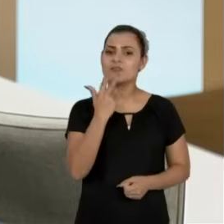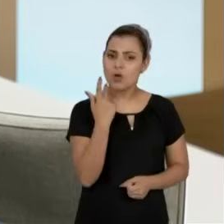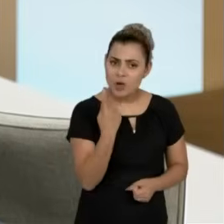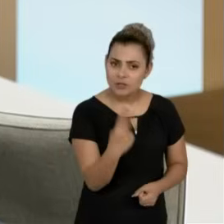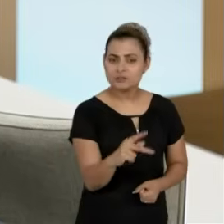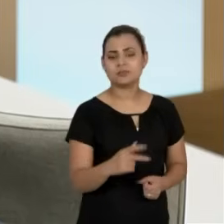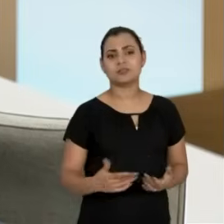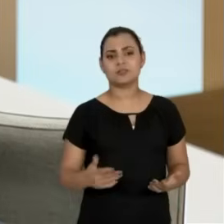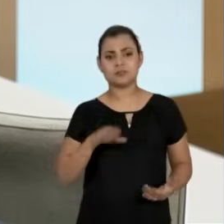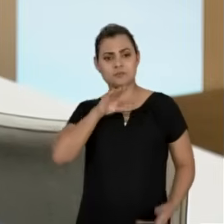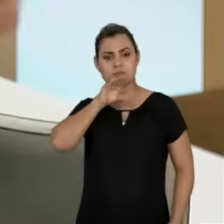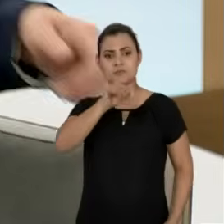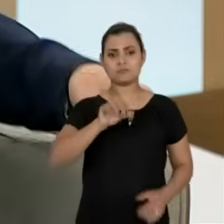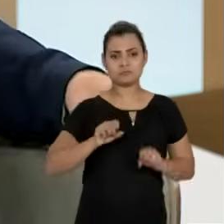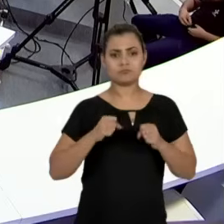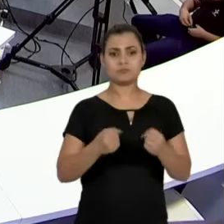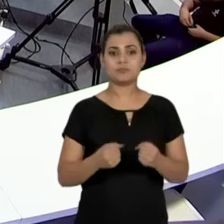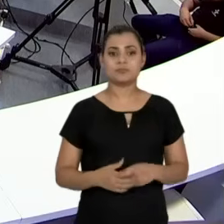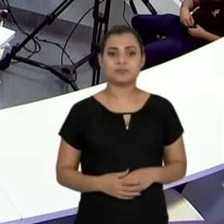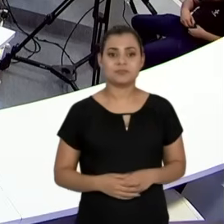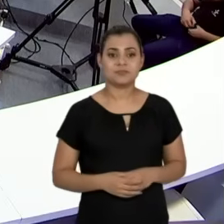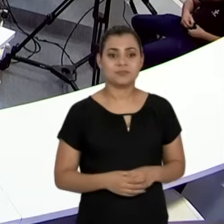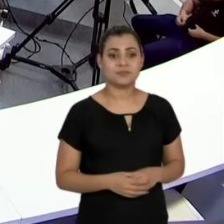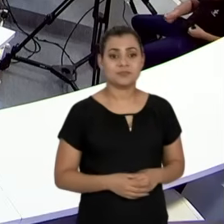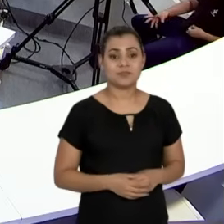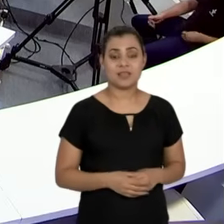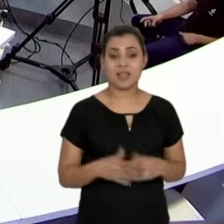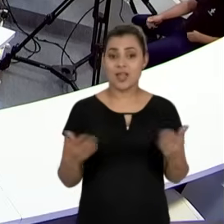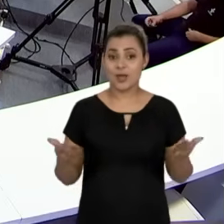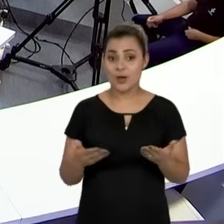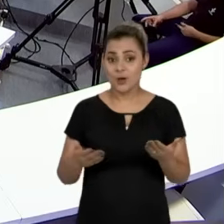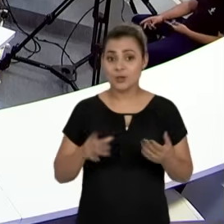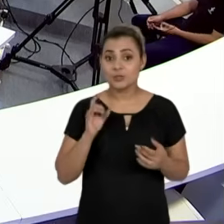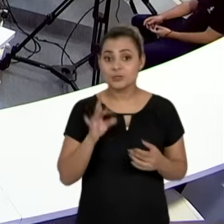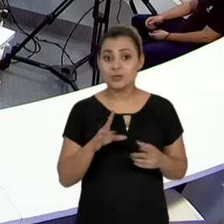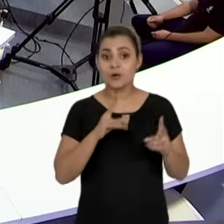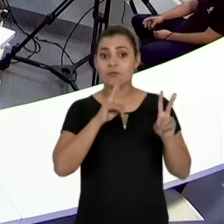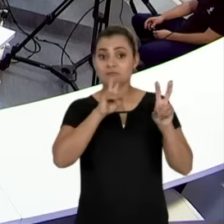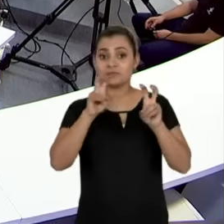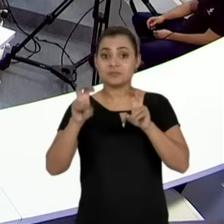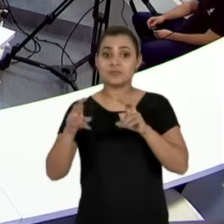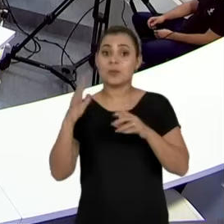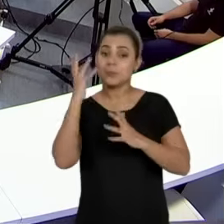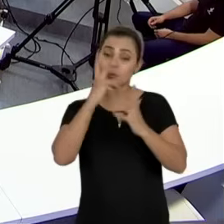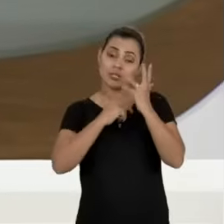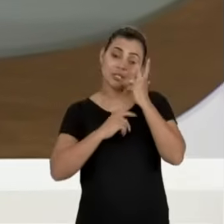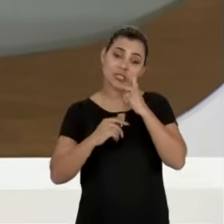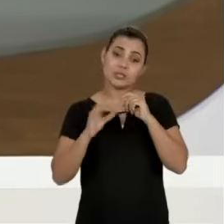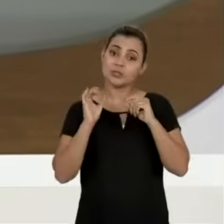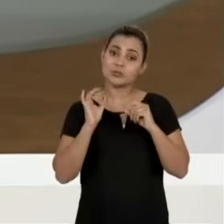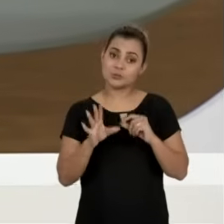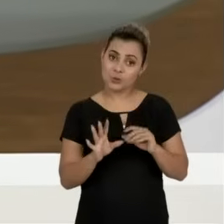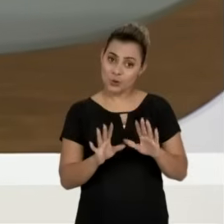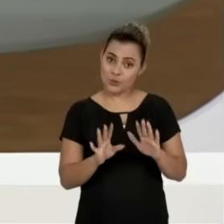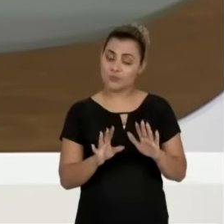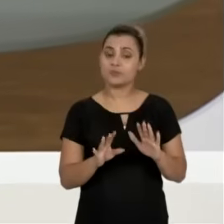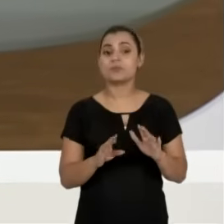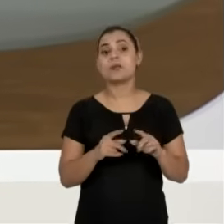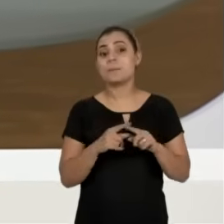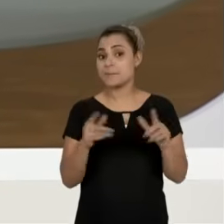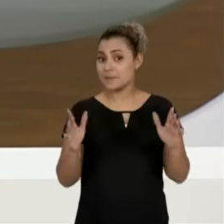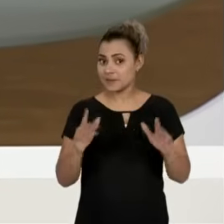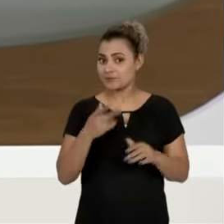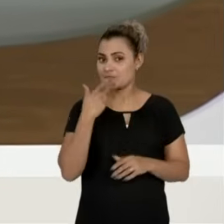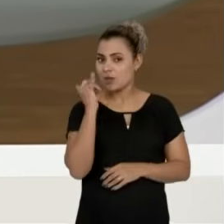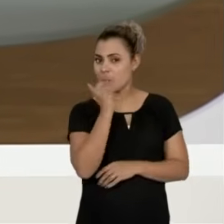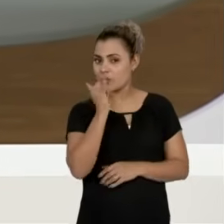mensagem deles. Doutor Eugênio. Pois não. Para não dizer que a gente só falou das flores e o episódio, apesar de o senhor estar